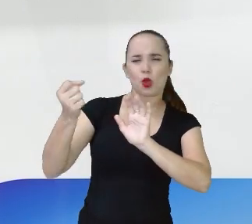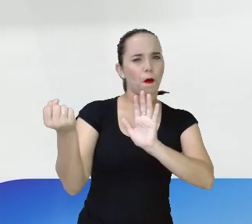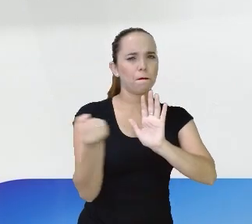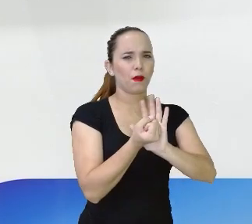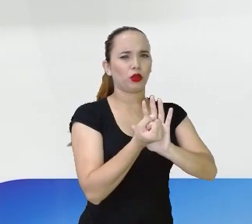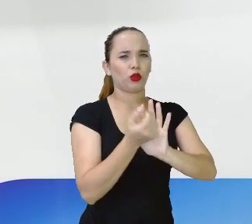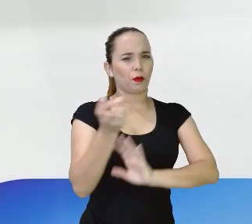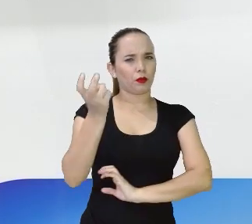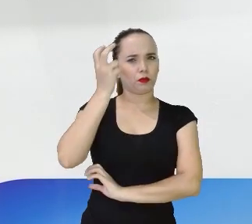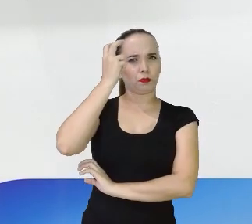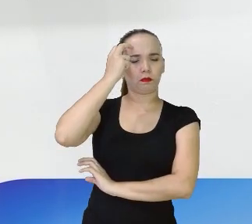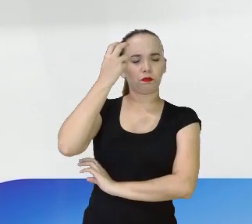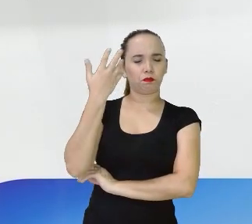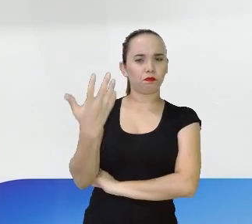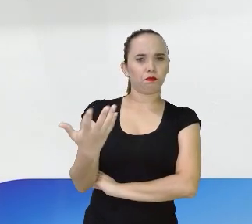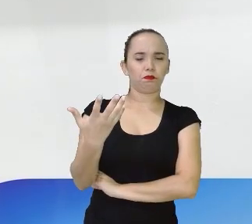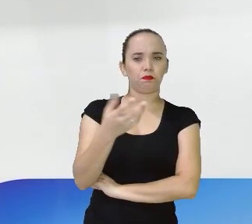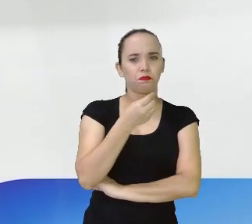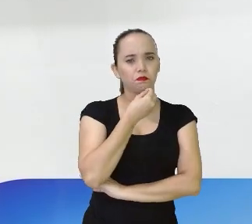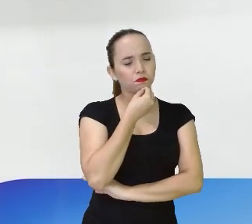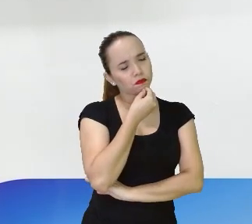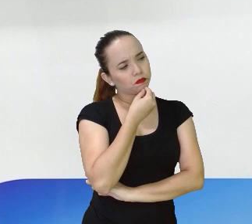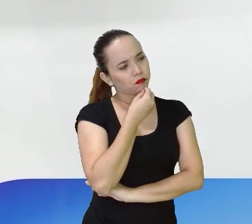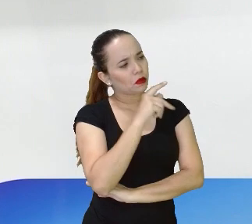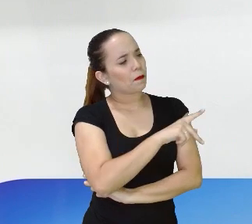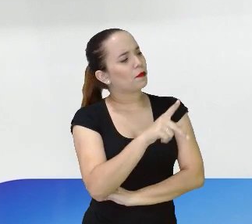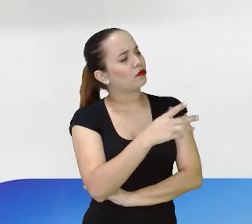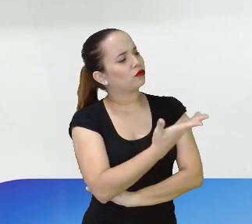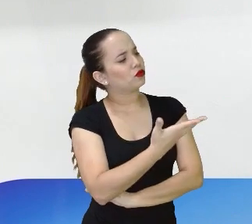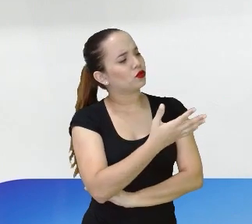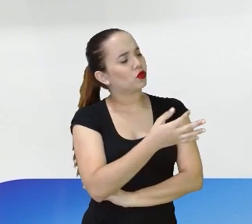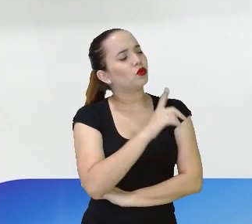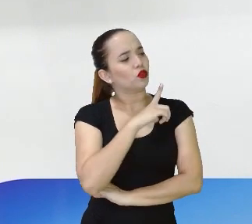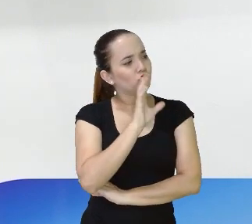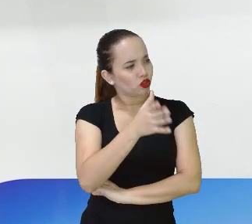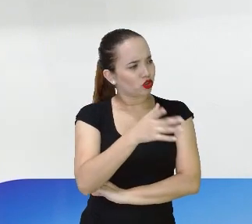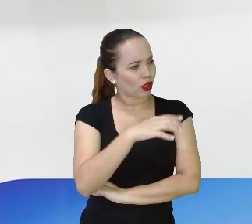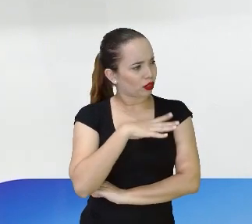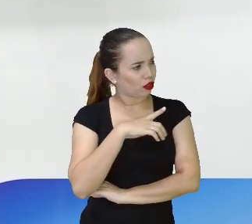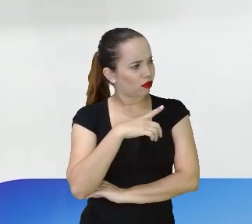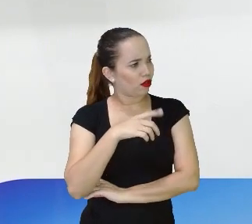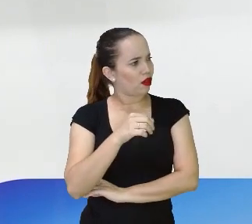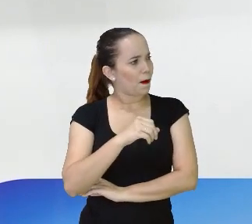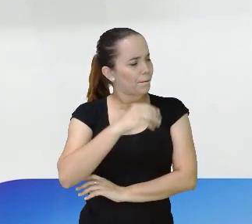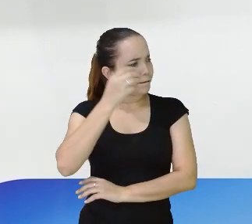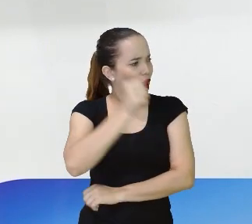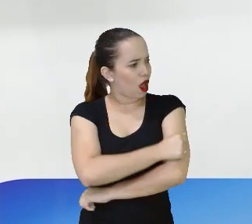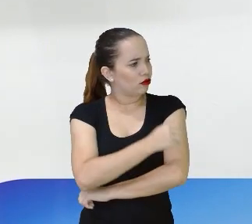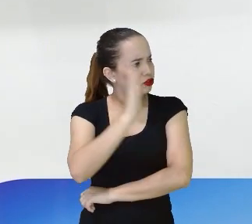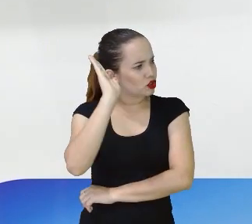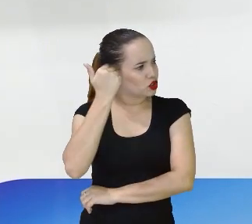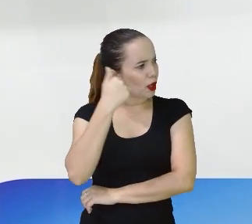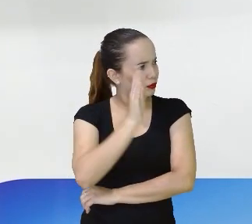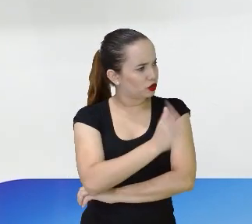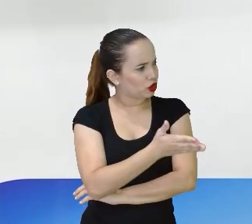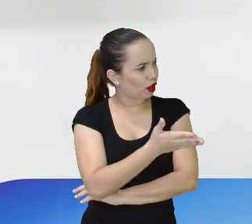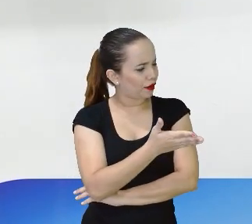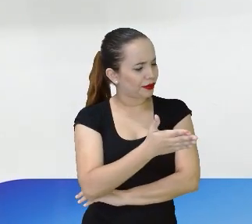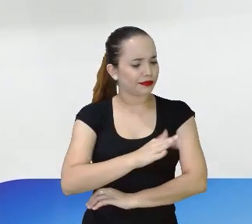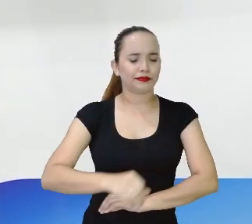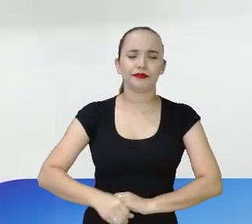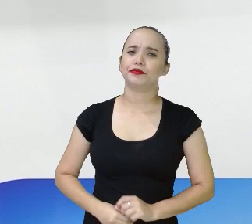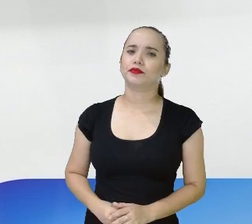patrimônio cultural? Professora Márcia, será que essas crianças, esses estudantes sabem o que seria um patrimônio